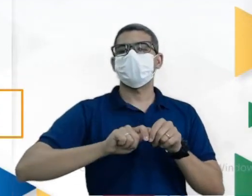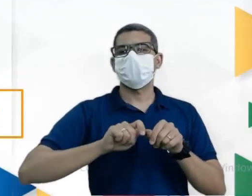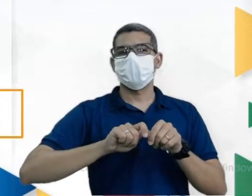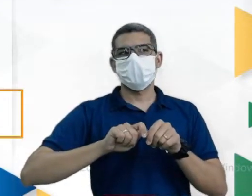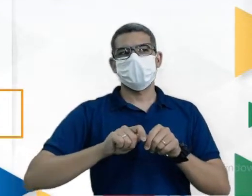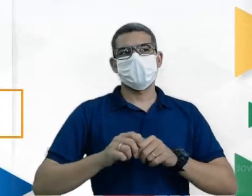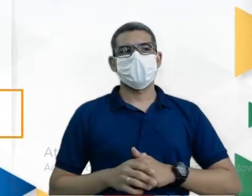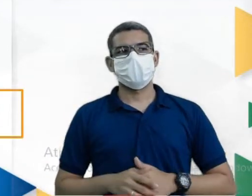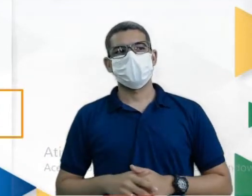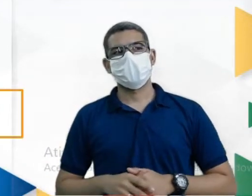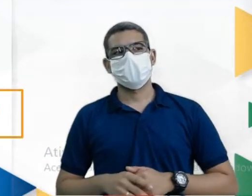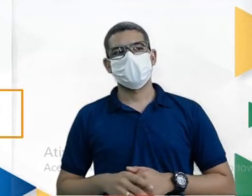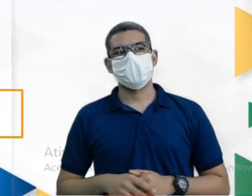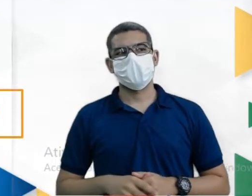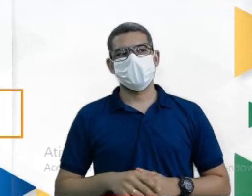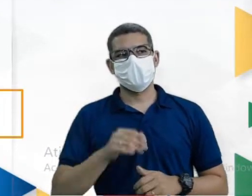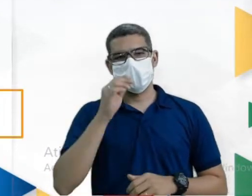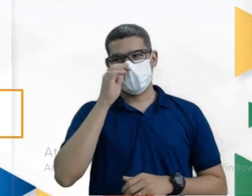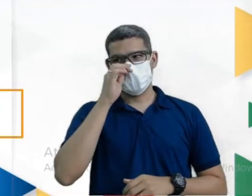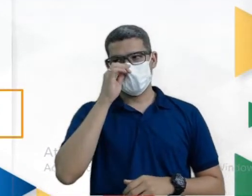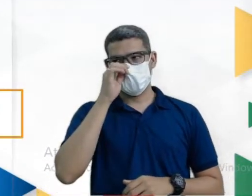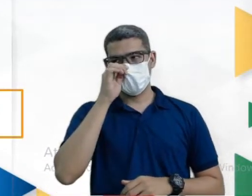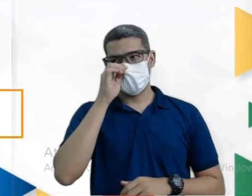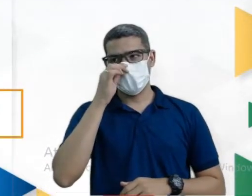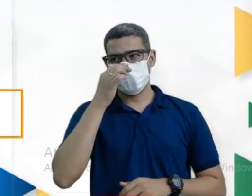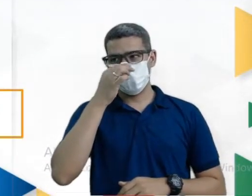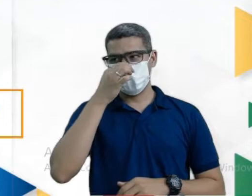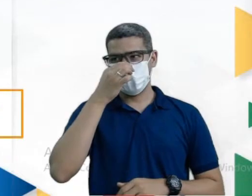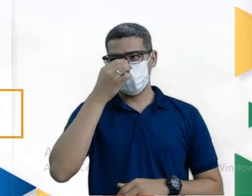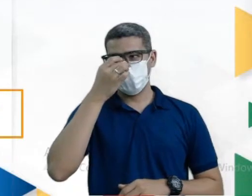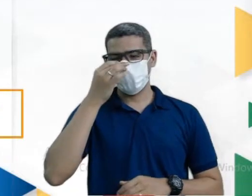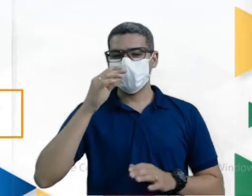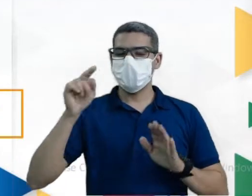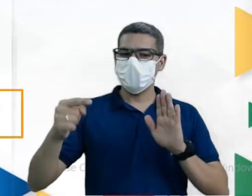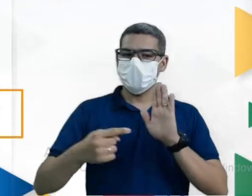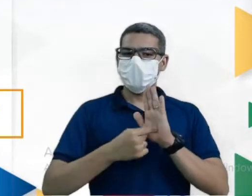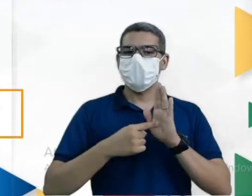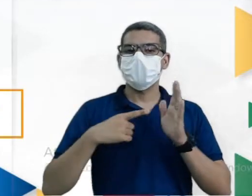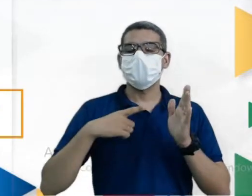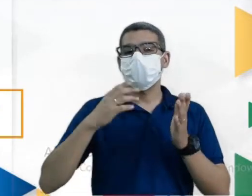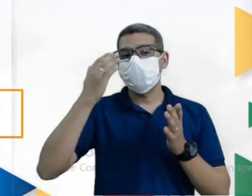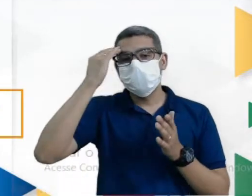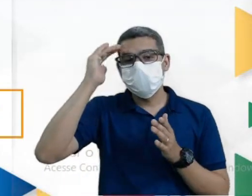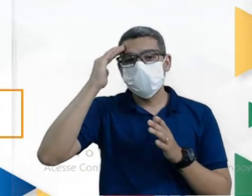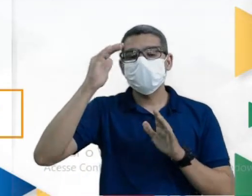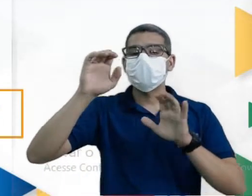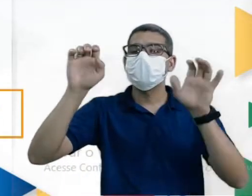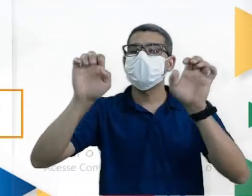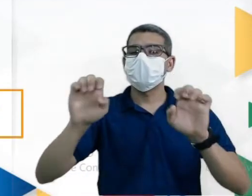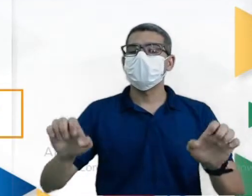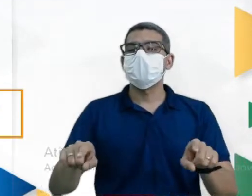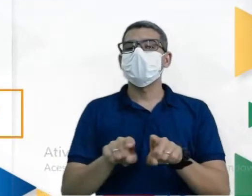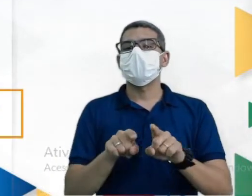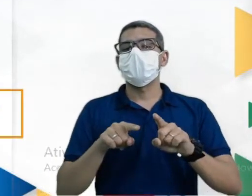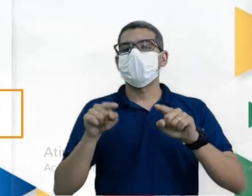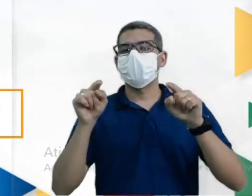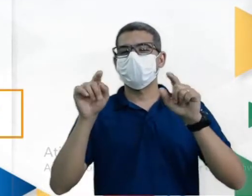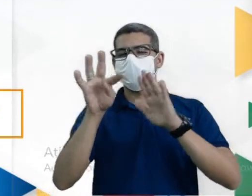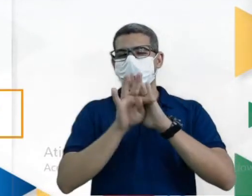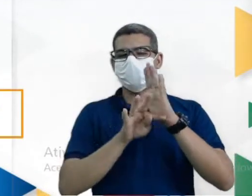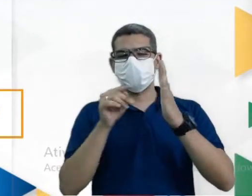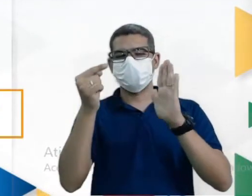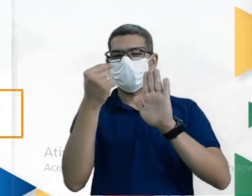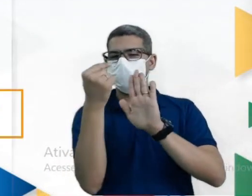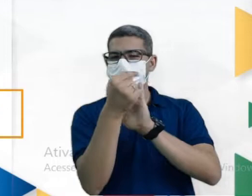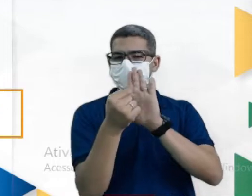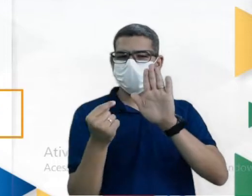dessa maneira. Como o nosso objetivo é entender a estrutura e localizar informações específicas no texto, essas